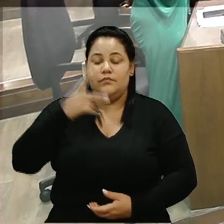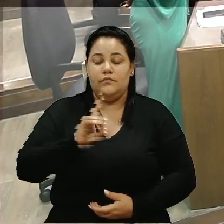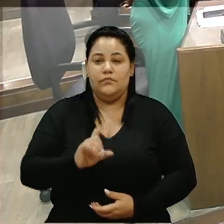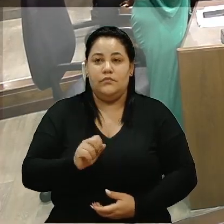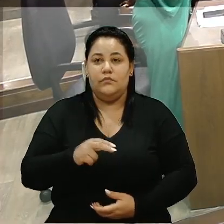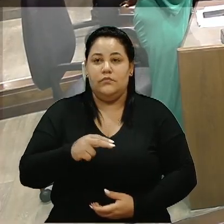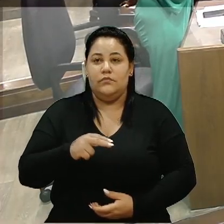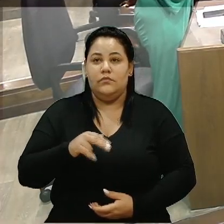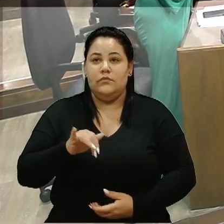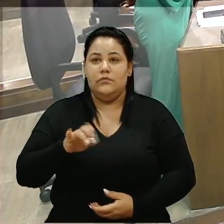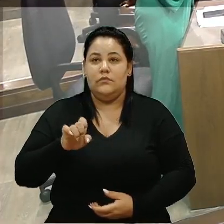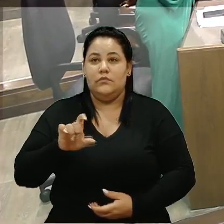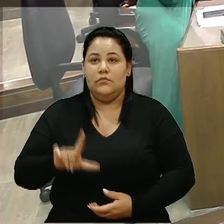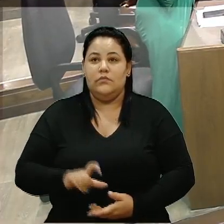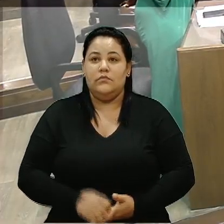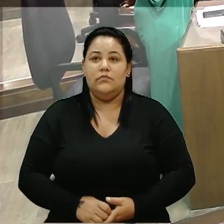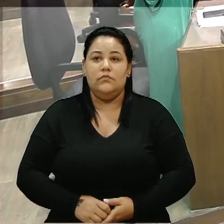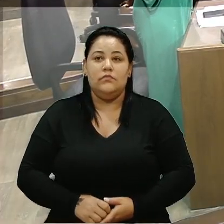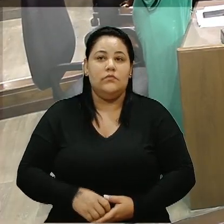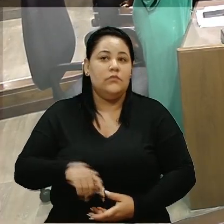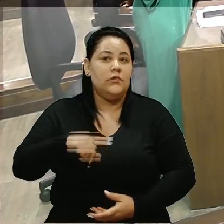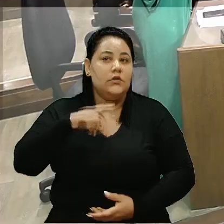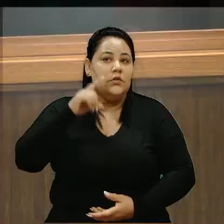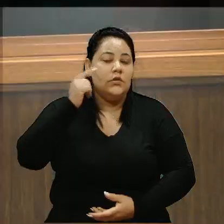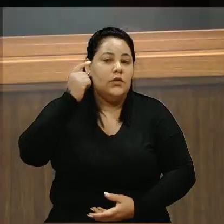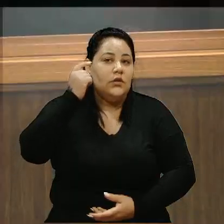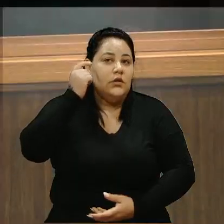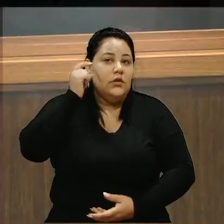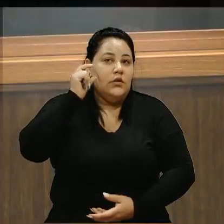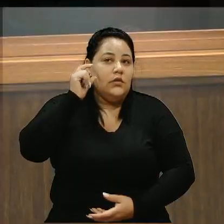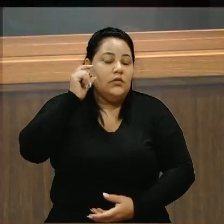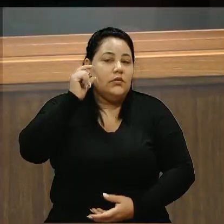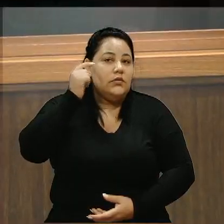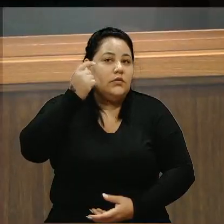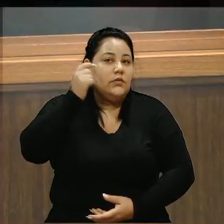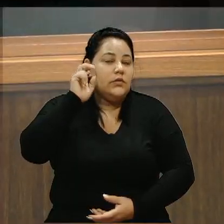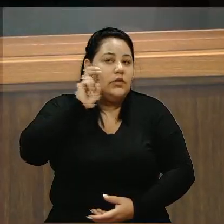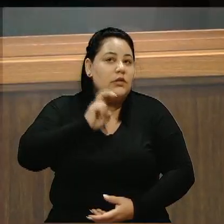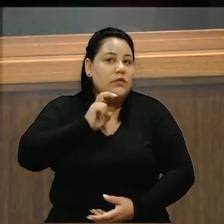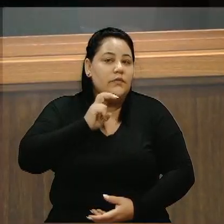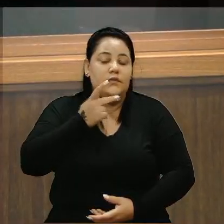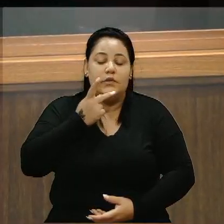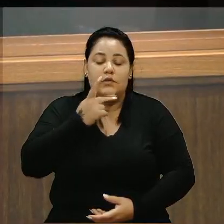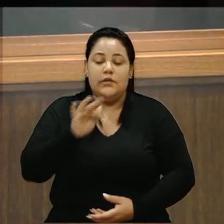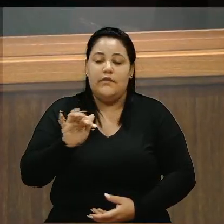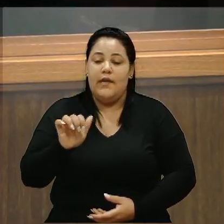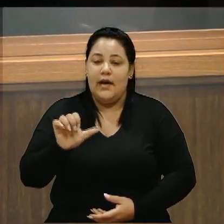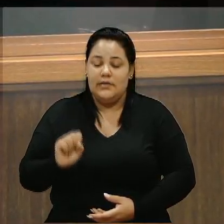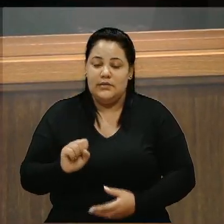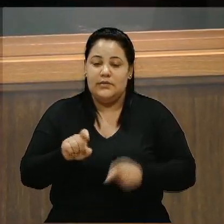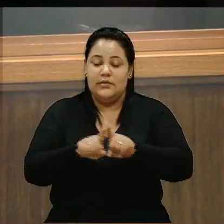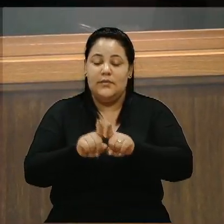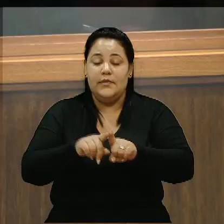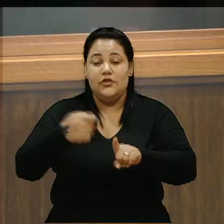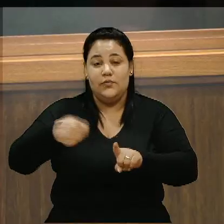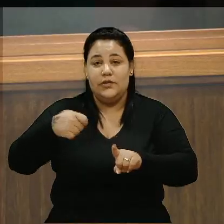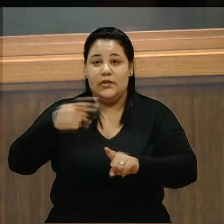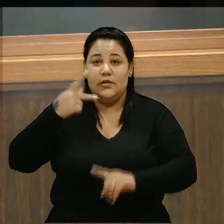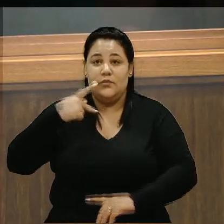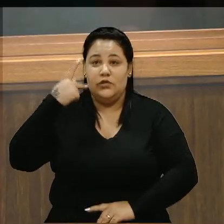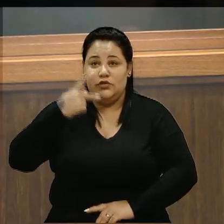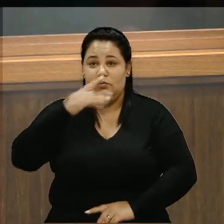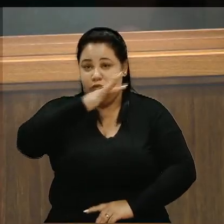a gente precisa que a política municipal para as pessoas em situação de rua